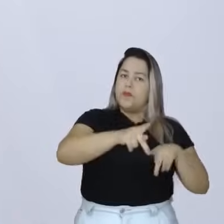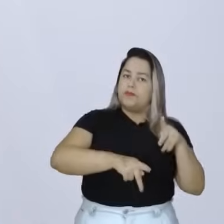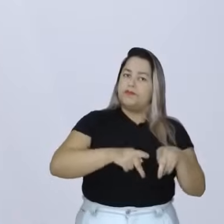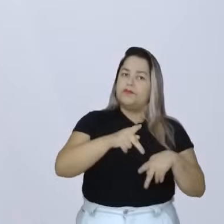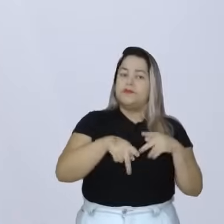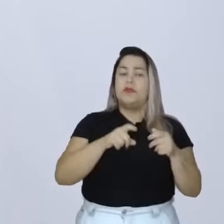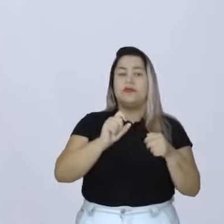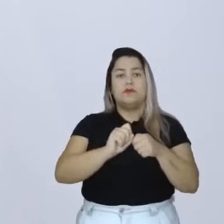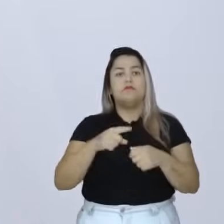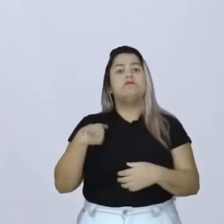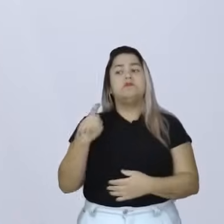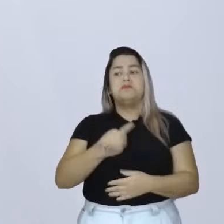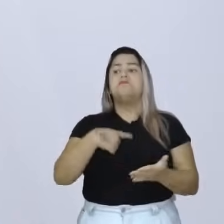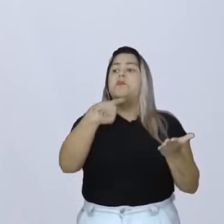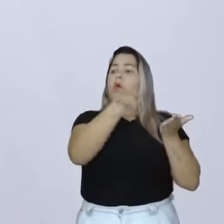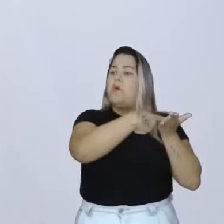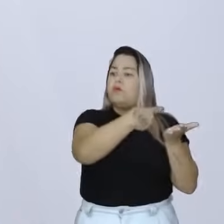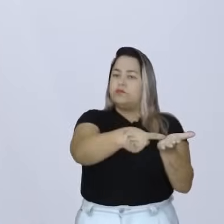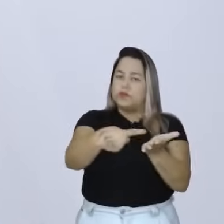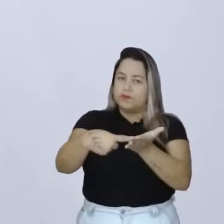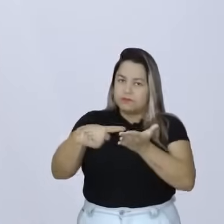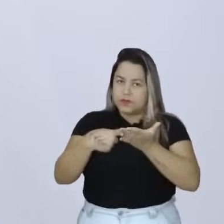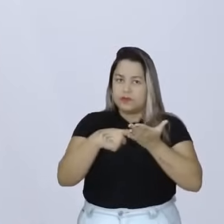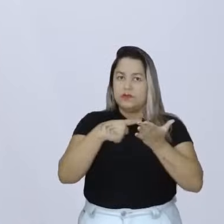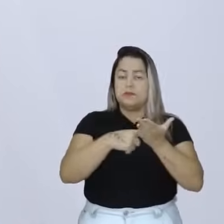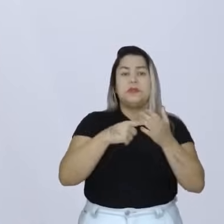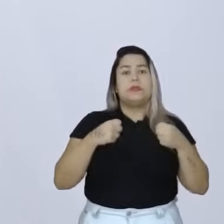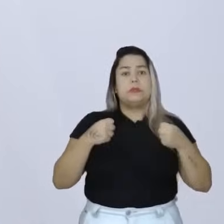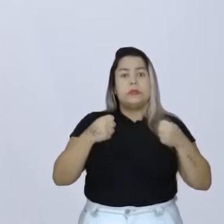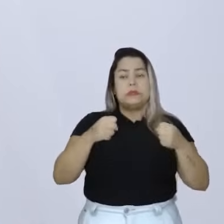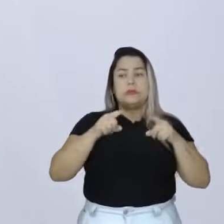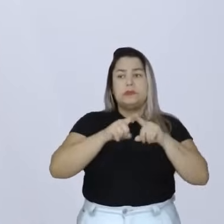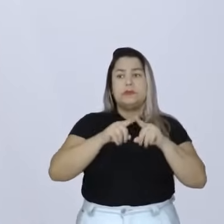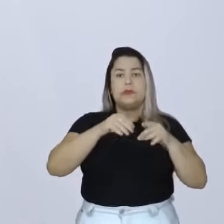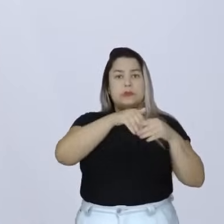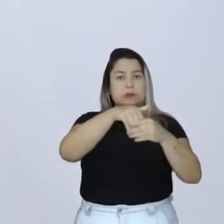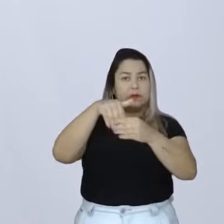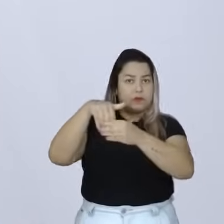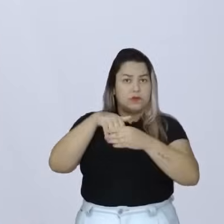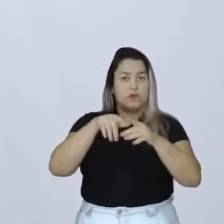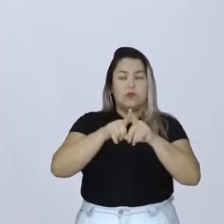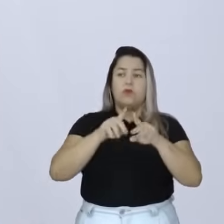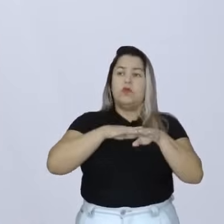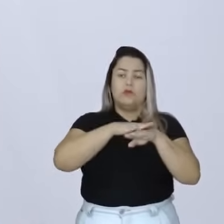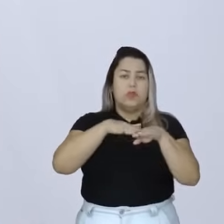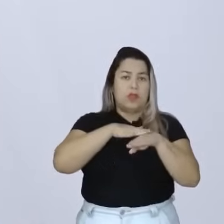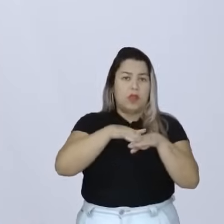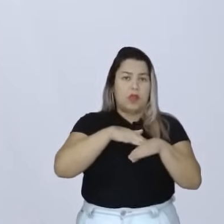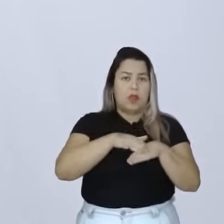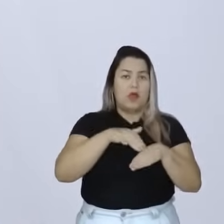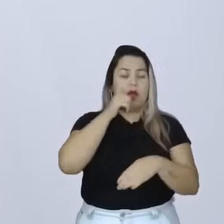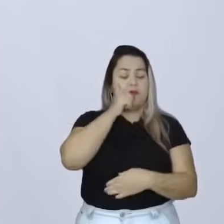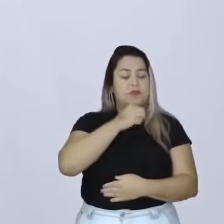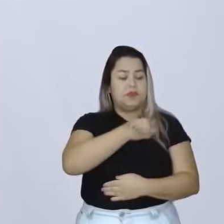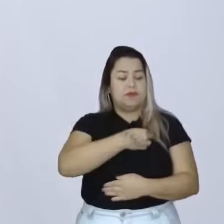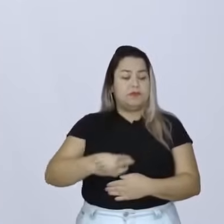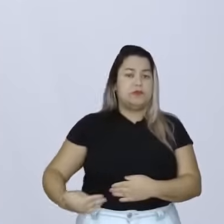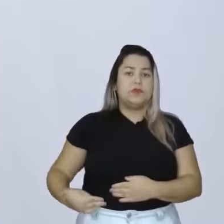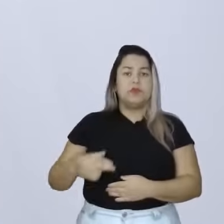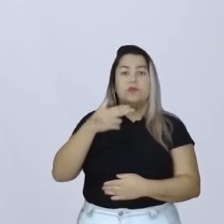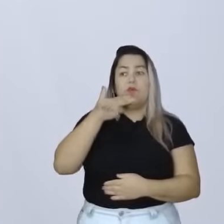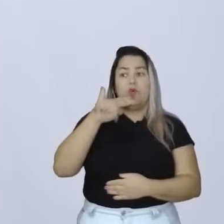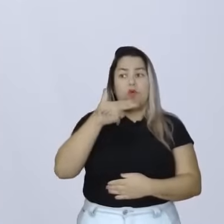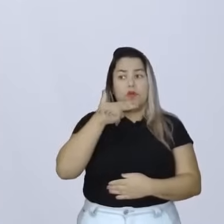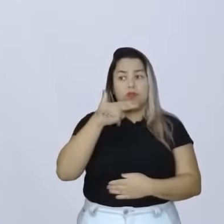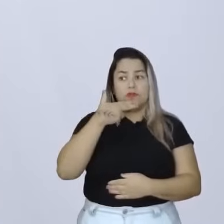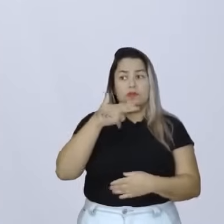que nós nos comprometemos na campanha. E disse: roda o Brasil, converse com a ministra Simone, organize